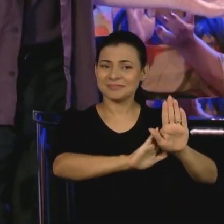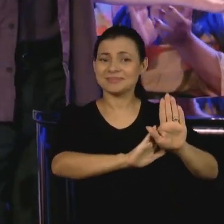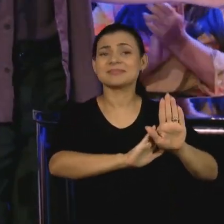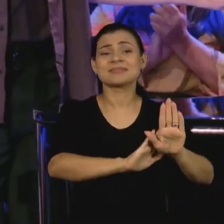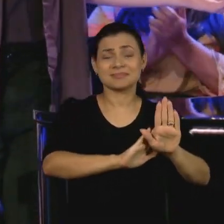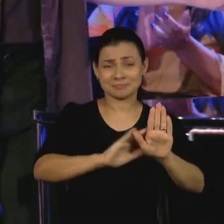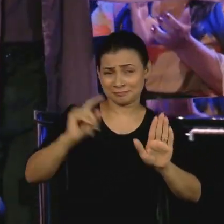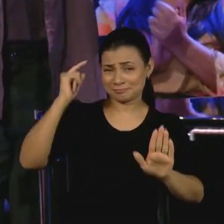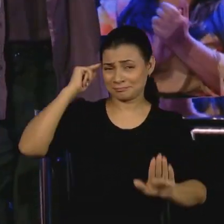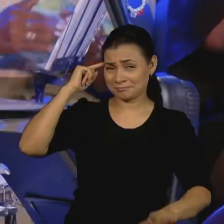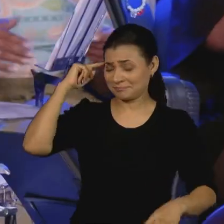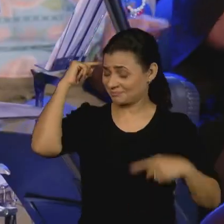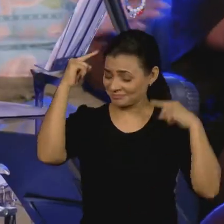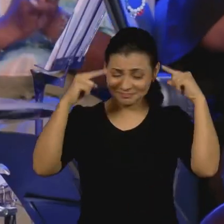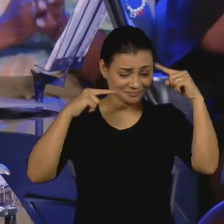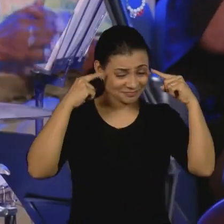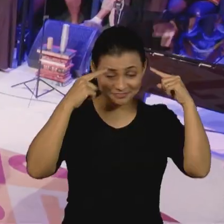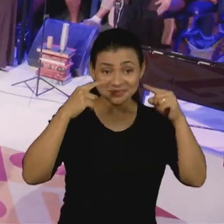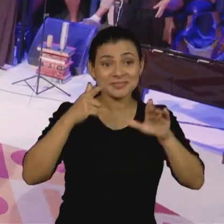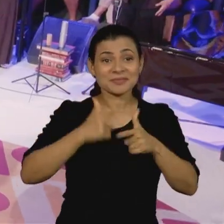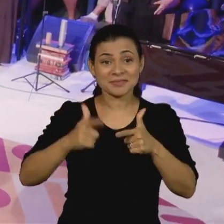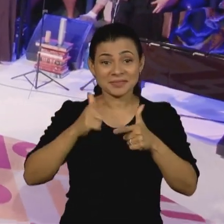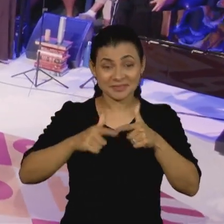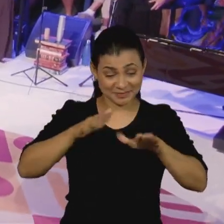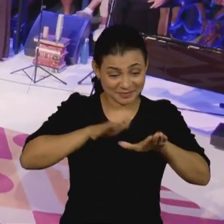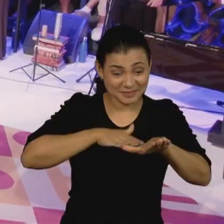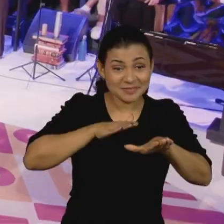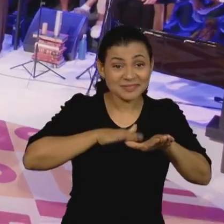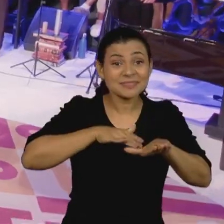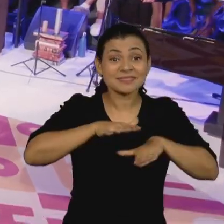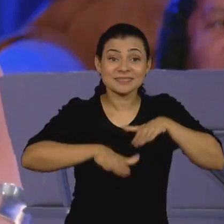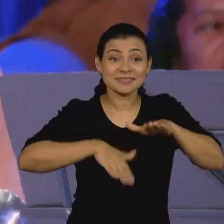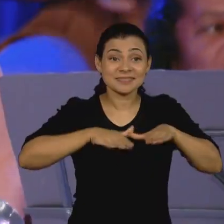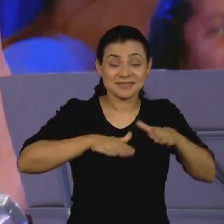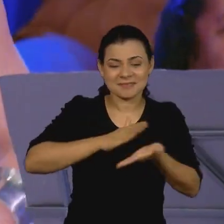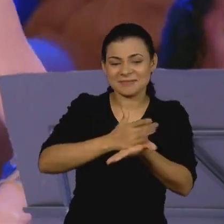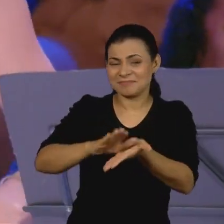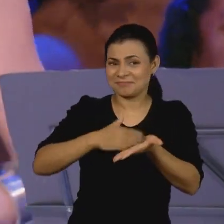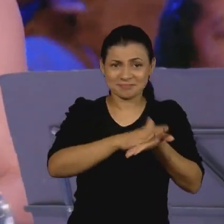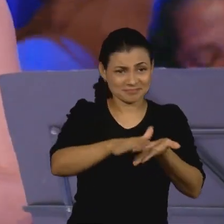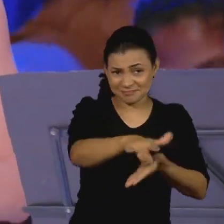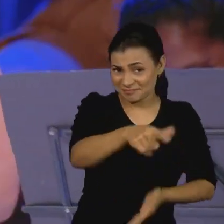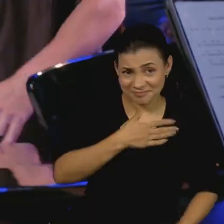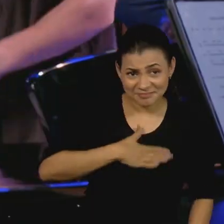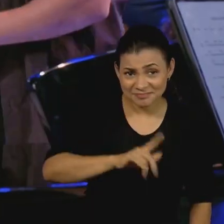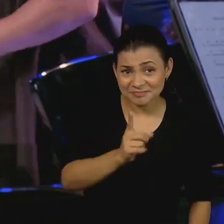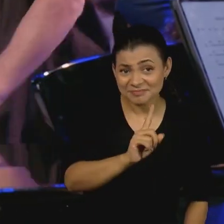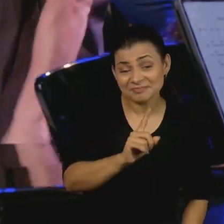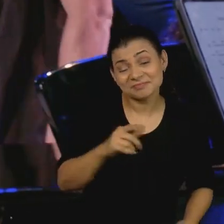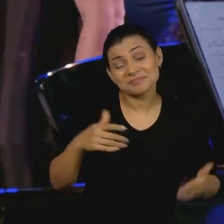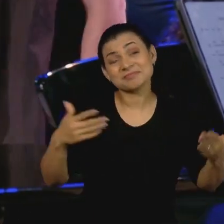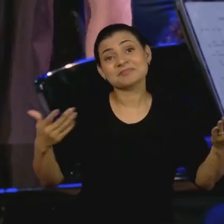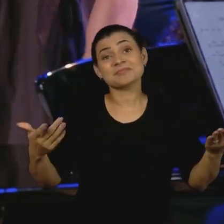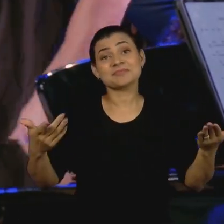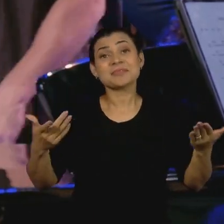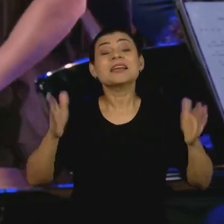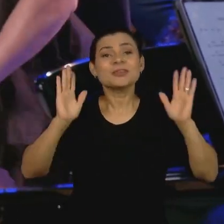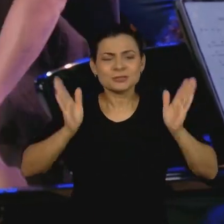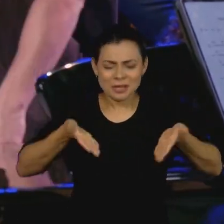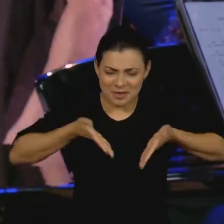da cabeça ou doente do pé. Eu nasci com o